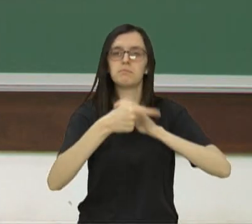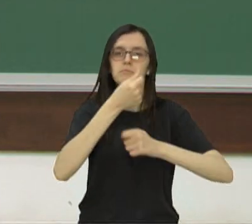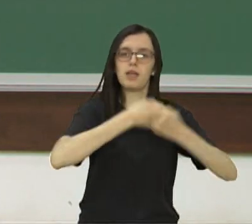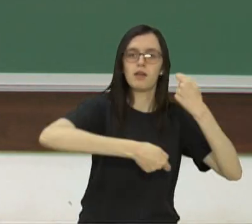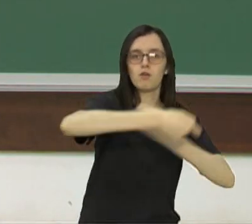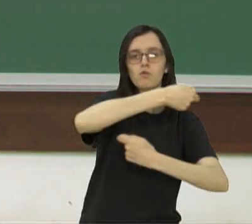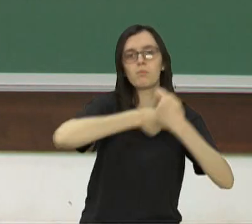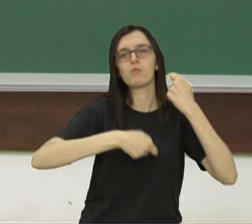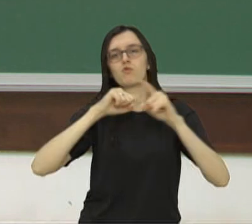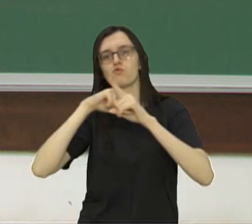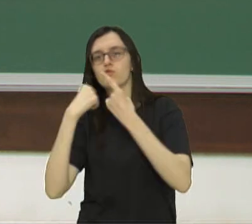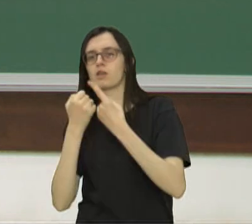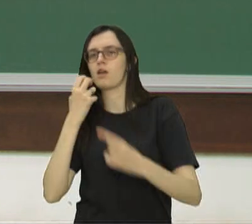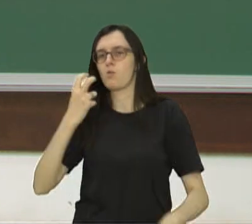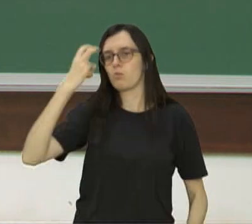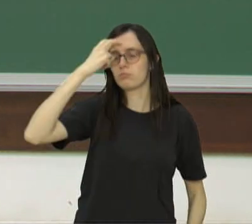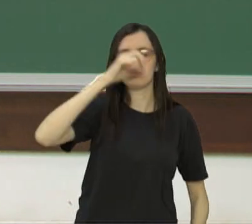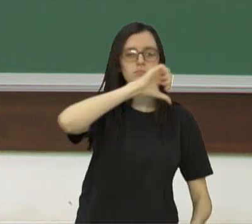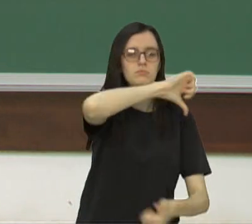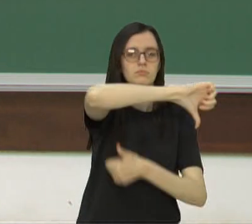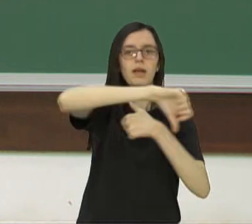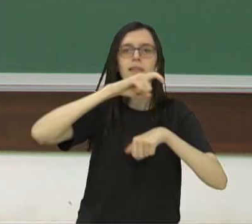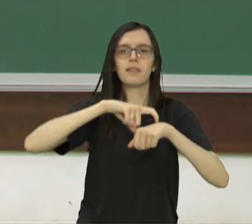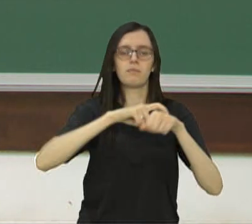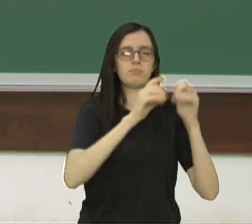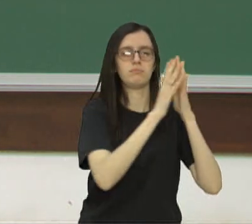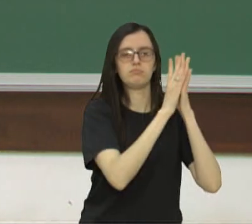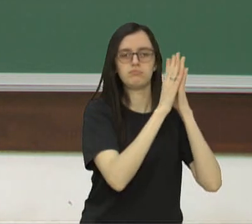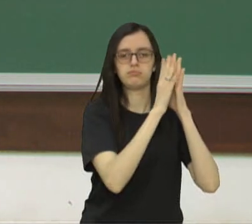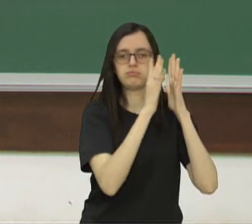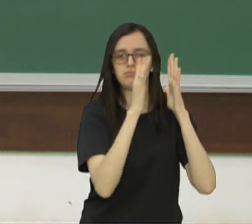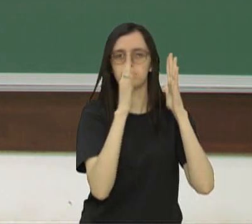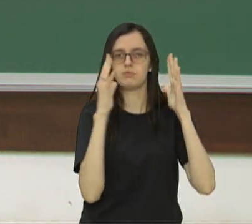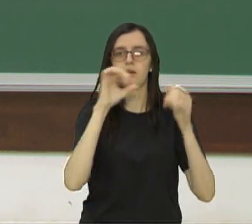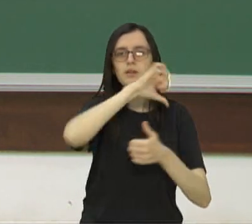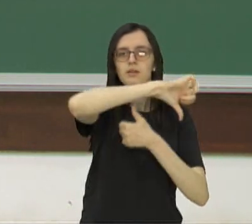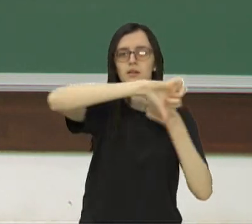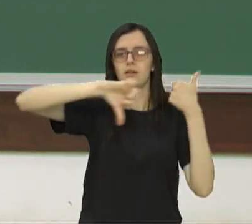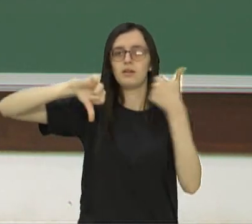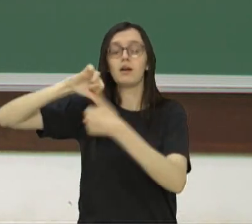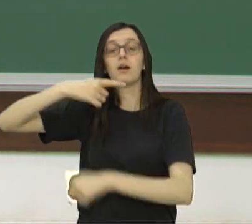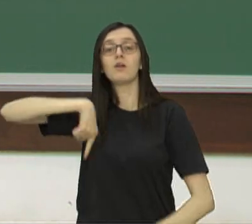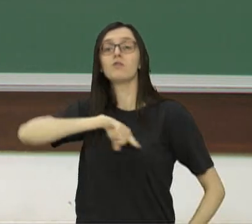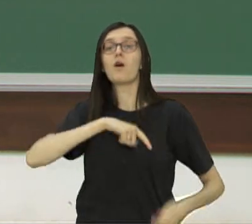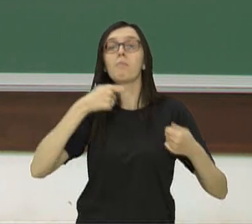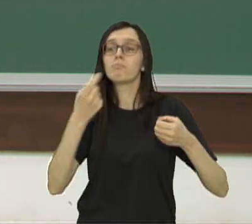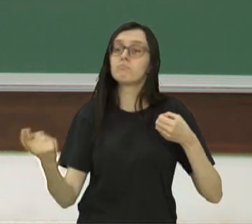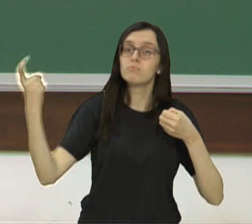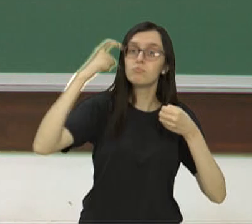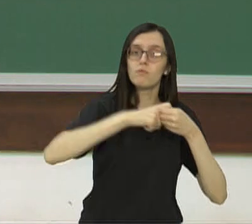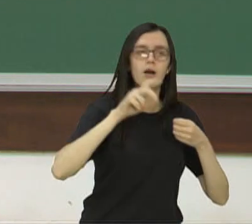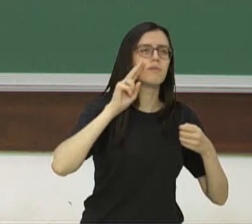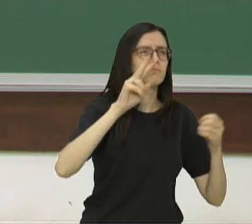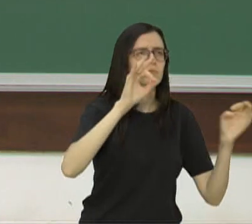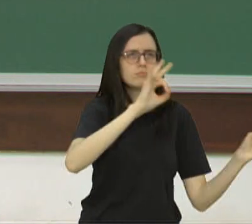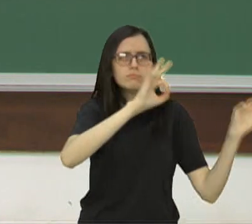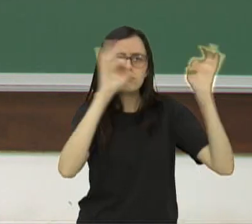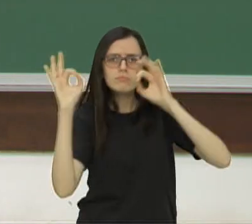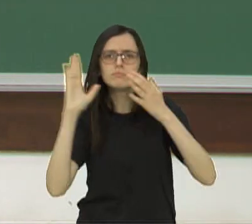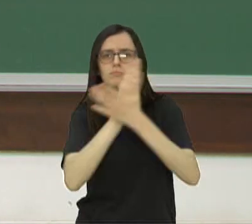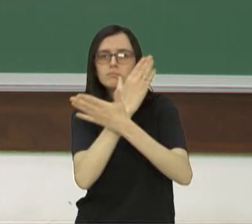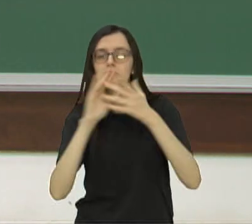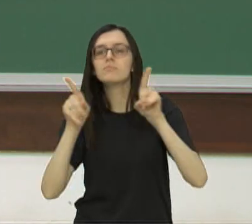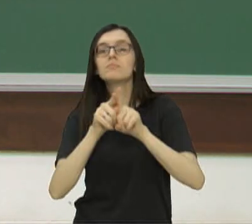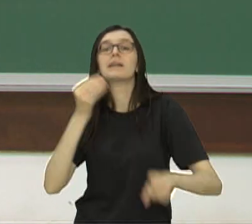sociais, culturais vão mudando ao longo do tempo. Então, ao longo do tempo, nós precisamos rever essas divisões e